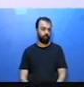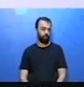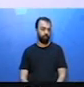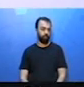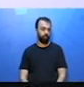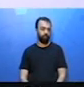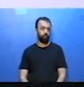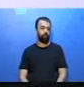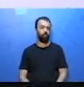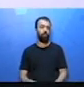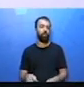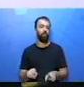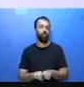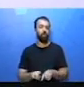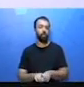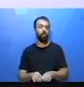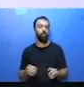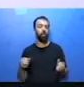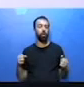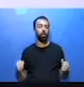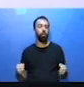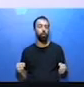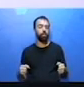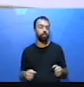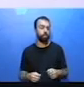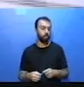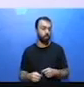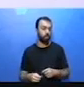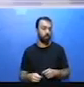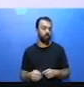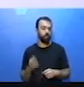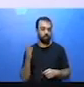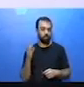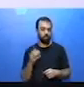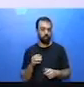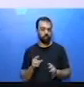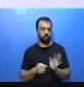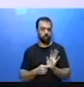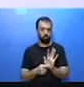O outro jeito de apresentar o trapézio, se apresentar,